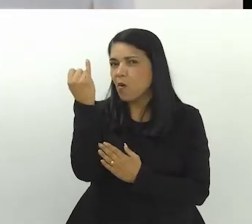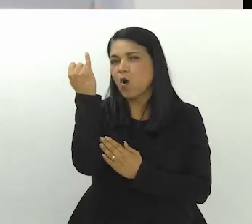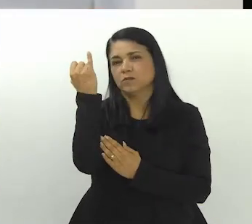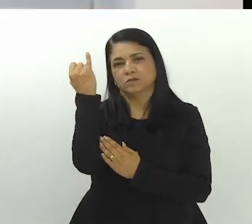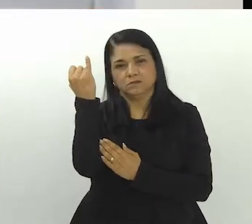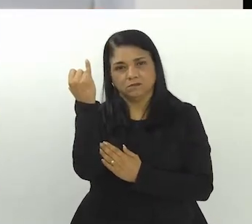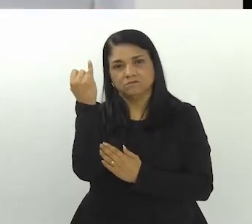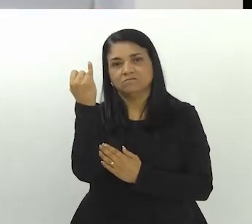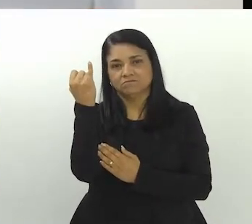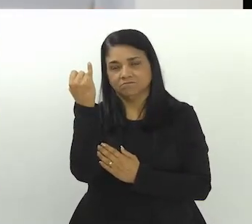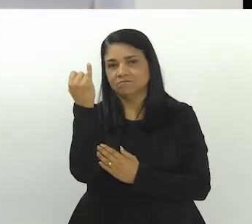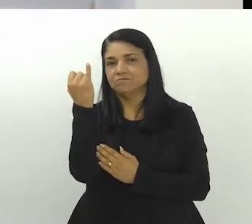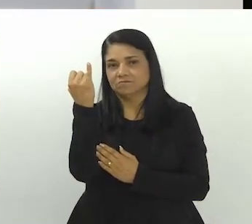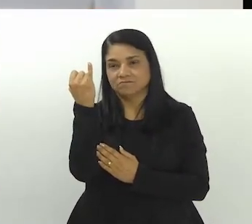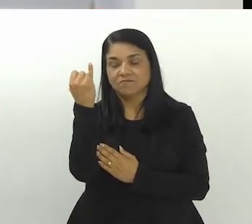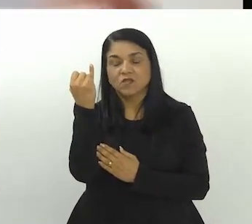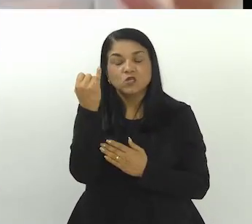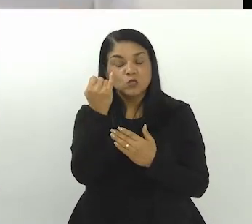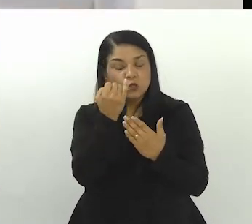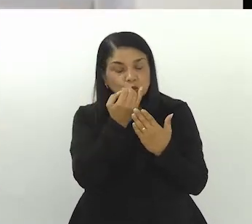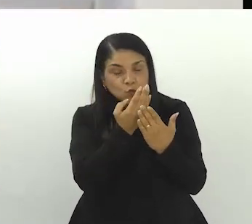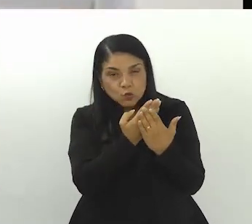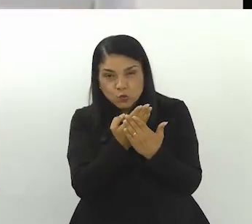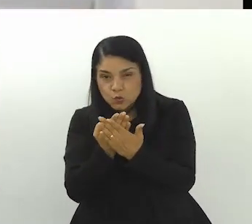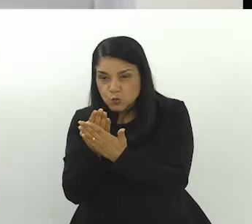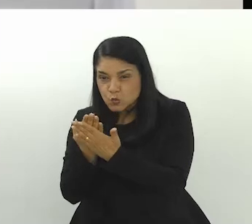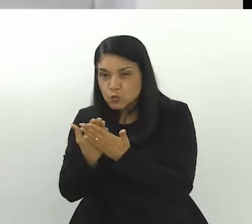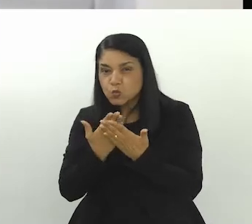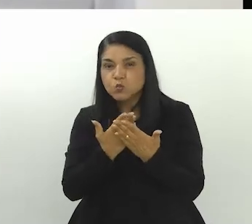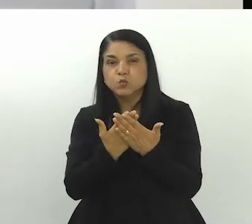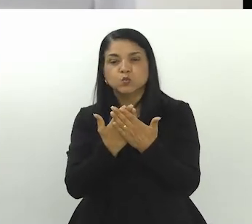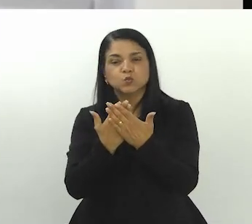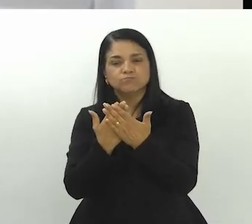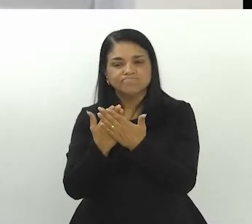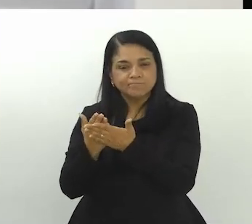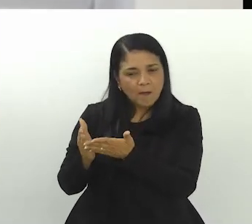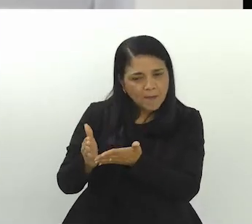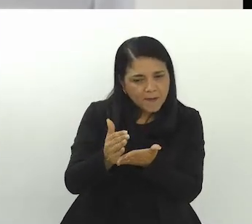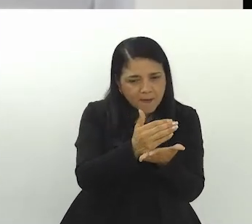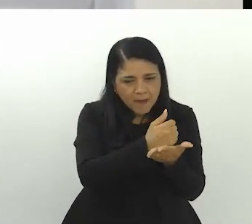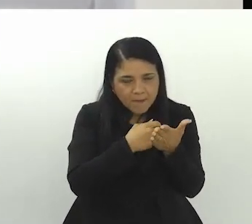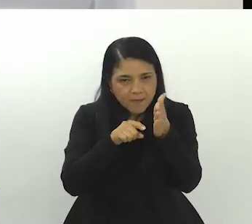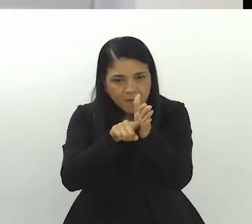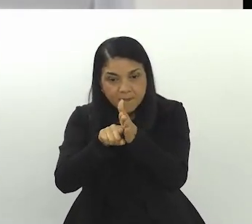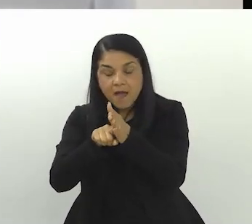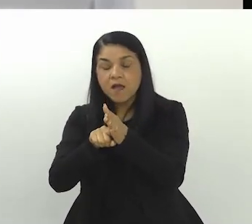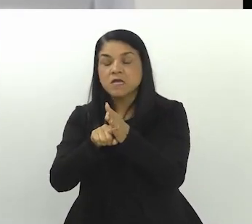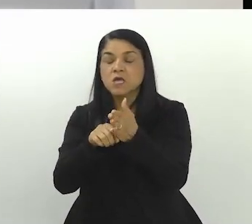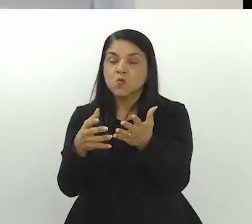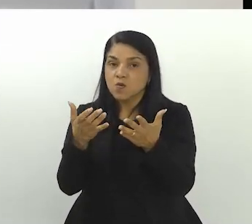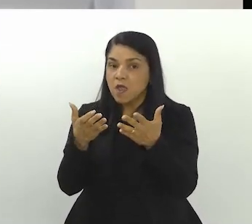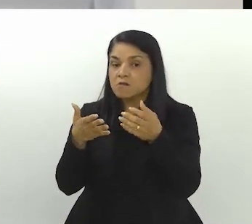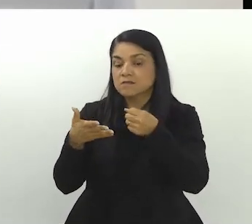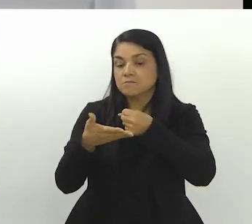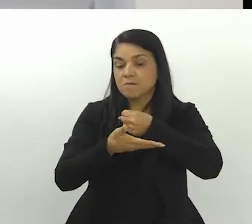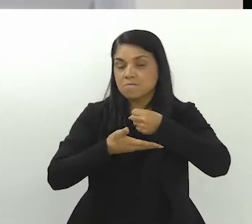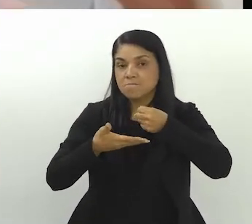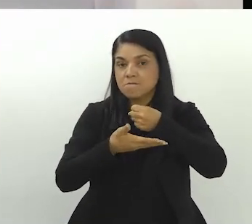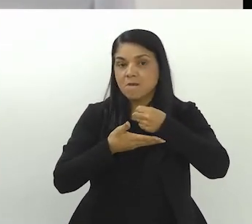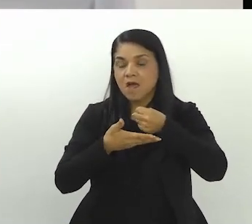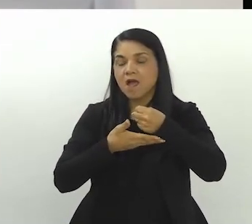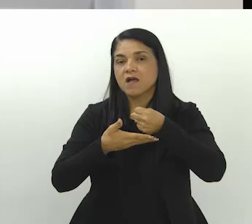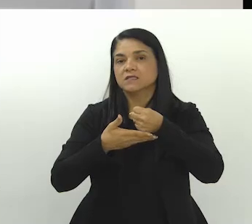acho que ele é um estudo que vem aí servir, espero que venha servir aí de base para a reformulação